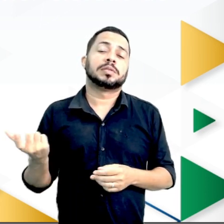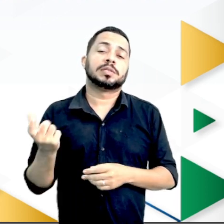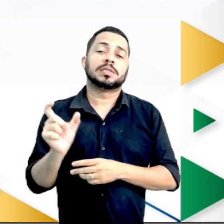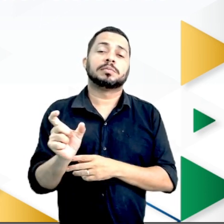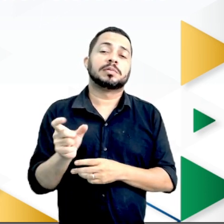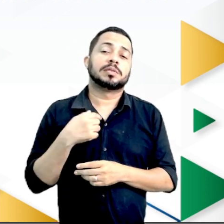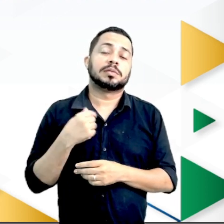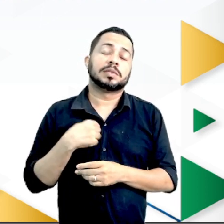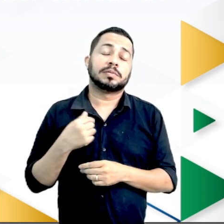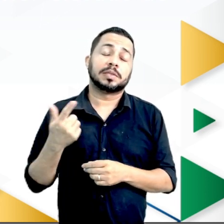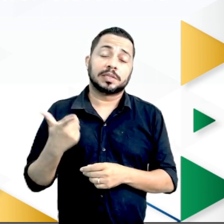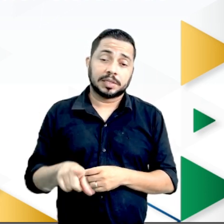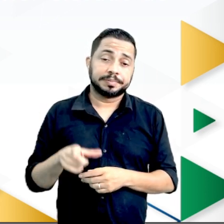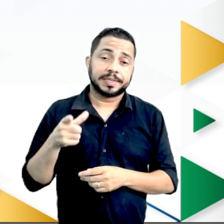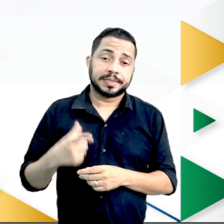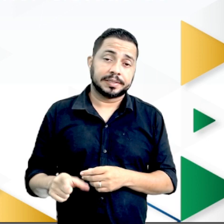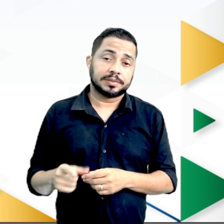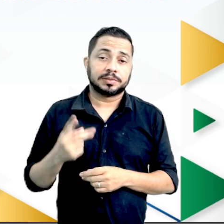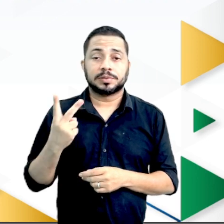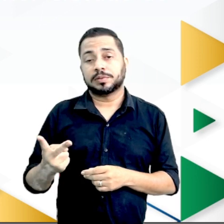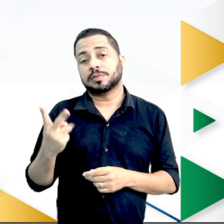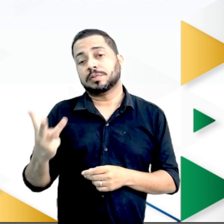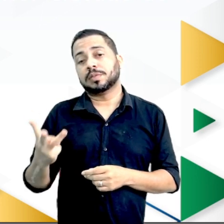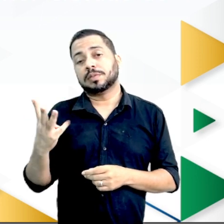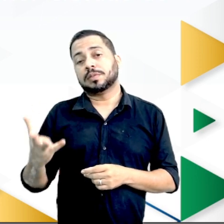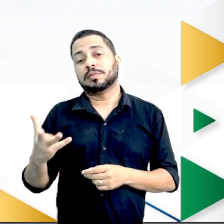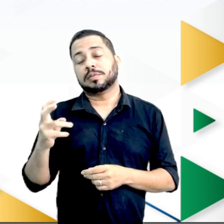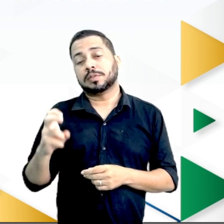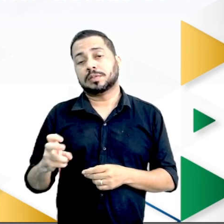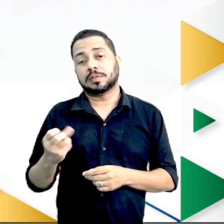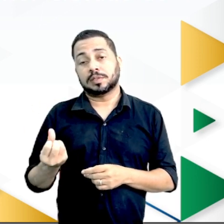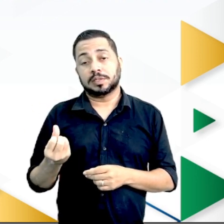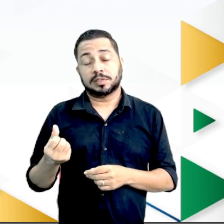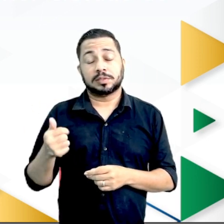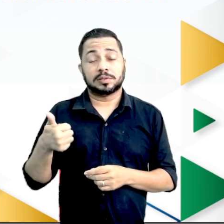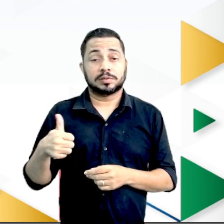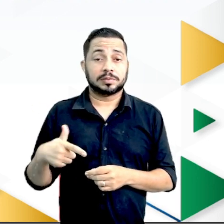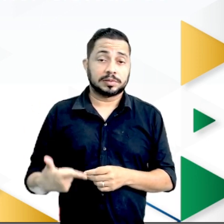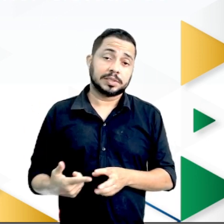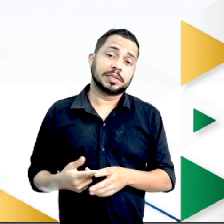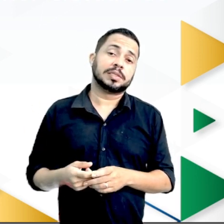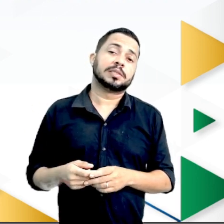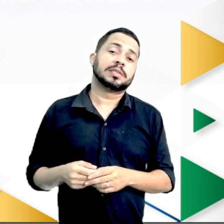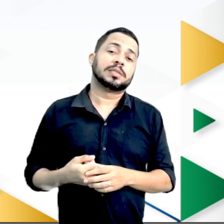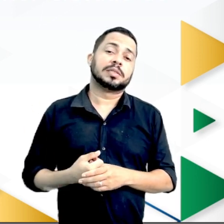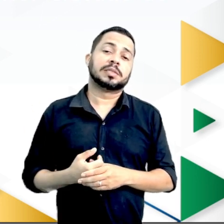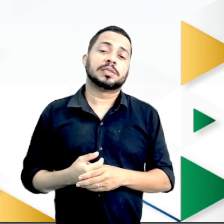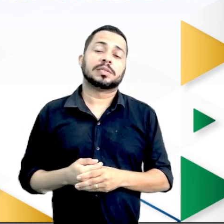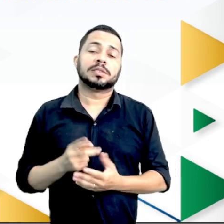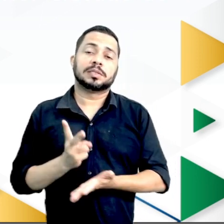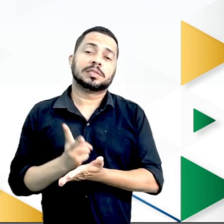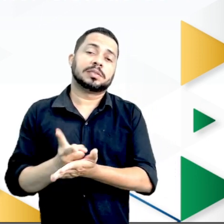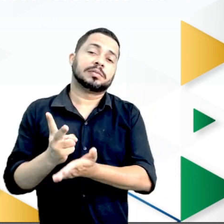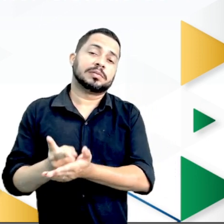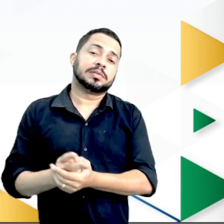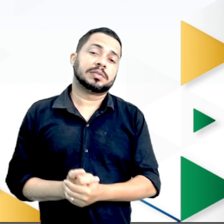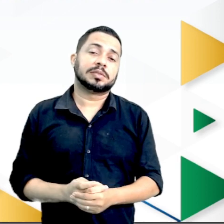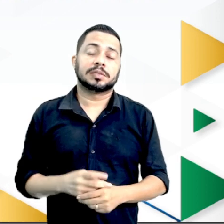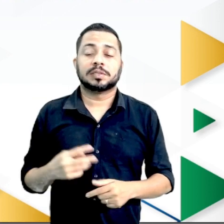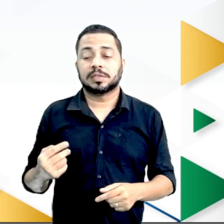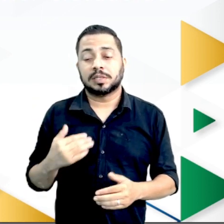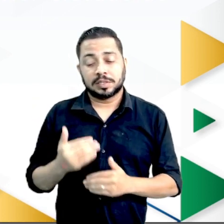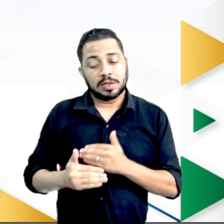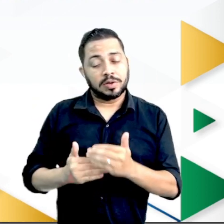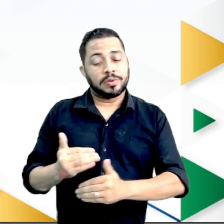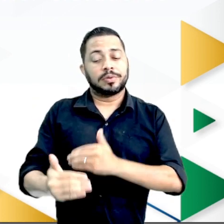até se repetir? Eu tenho 2, 4, 6, 8, 10, 12. Então, a cada 12 sequências de símbolos nessa